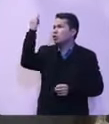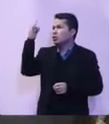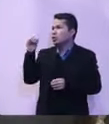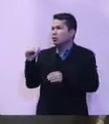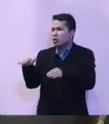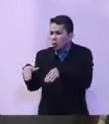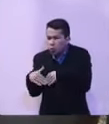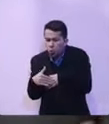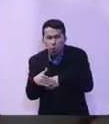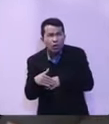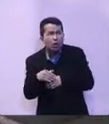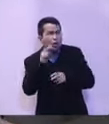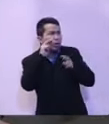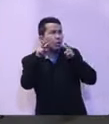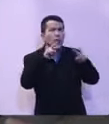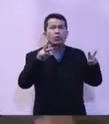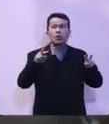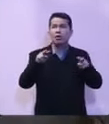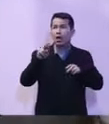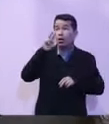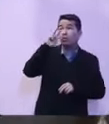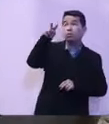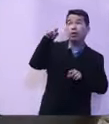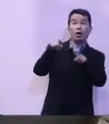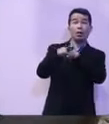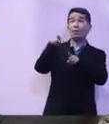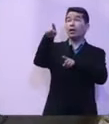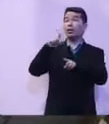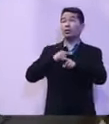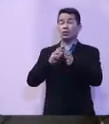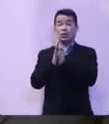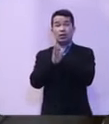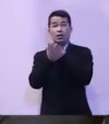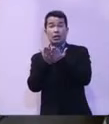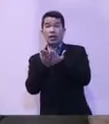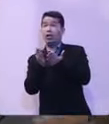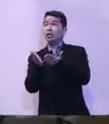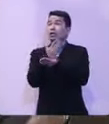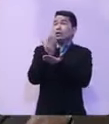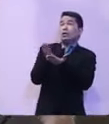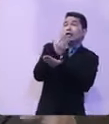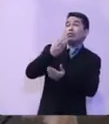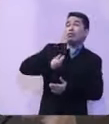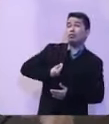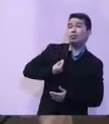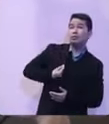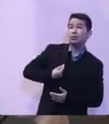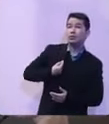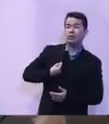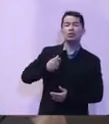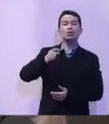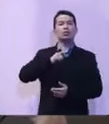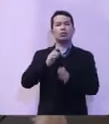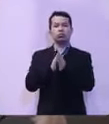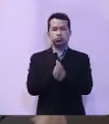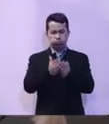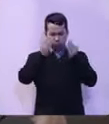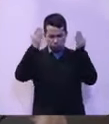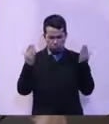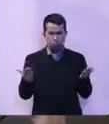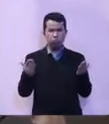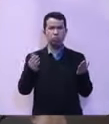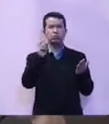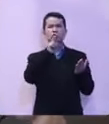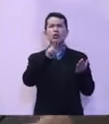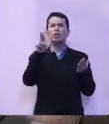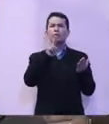abertos livros, e também foi aberto outro livro, o livro da vida. E os mortos foram julgados de acordo com o que